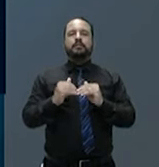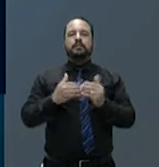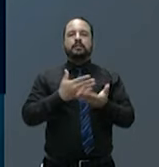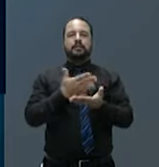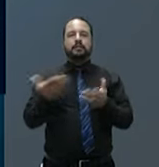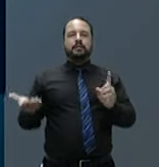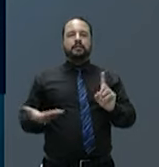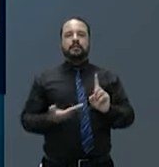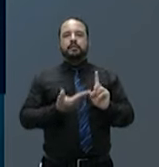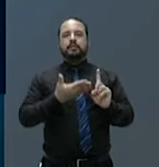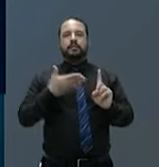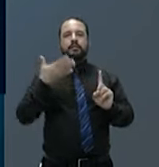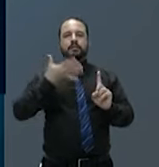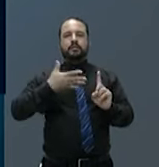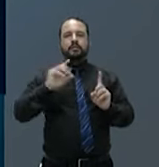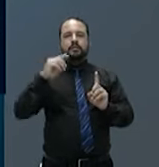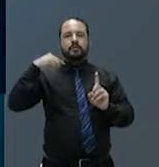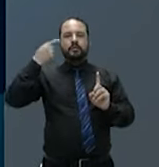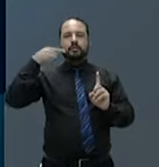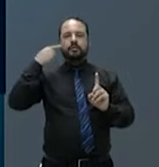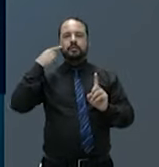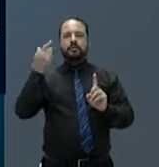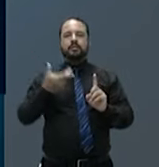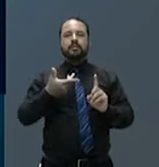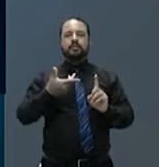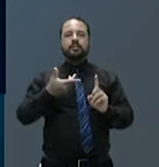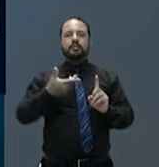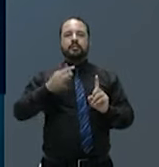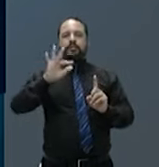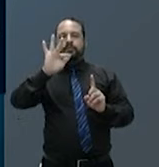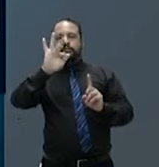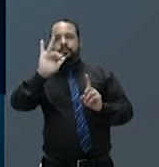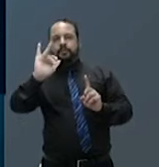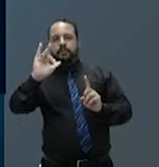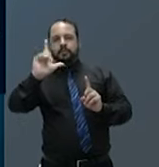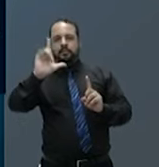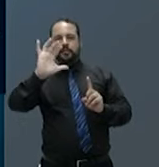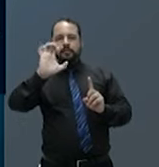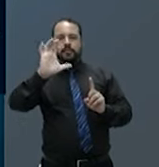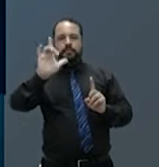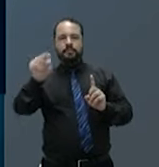desde logo, ao doutor Felipe para a sua sustentação oral.